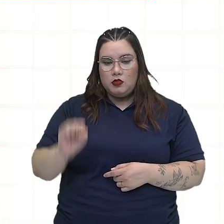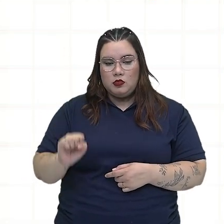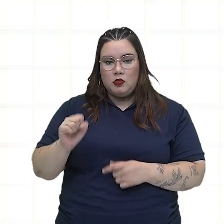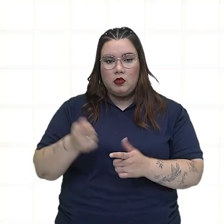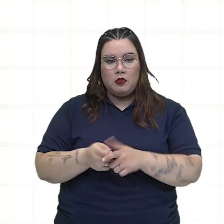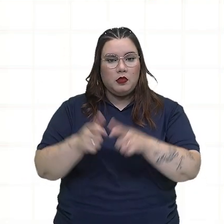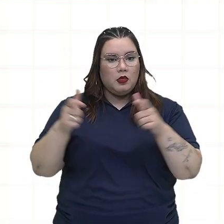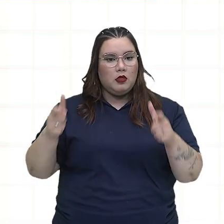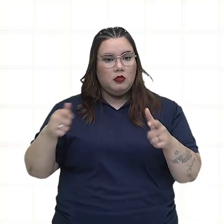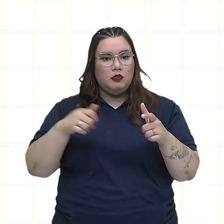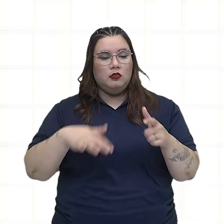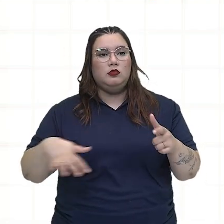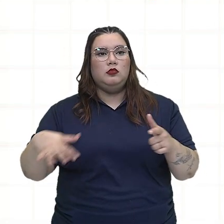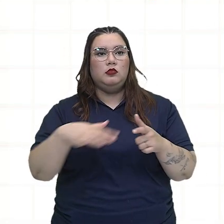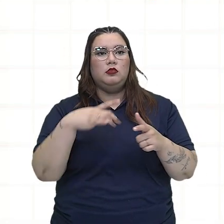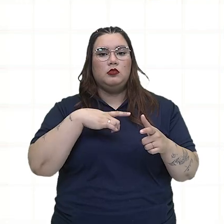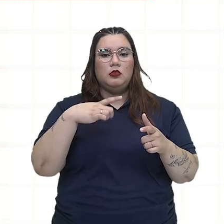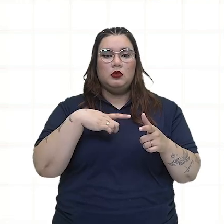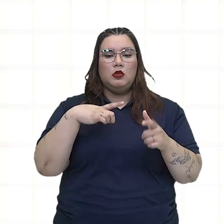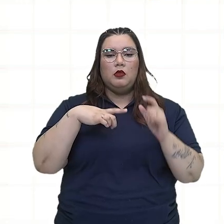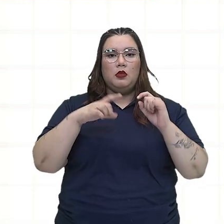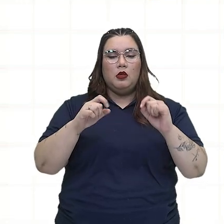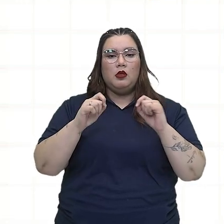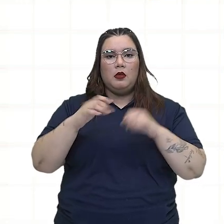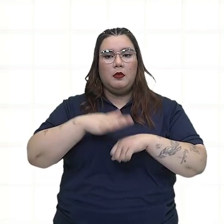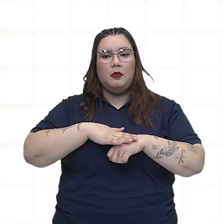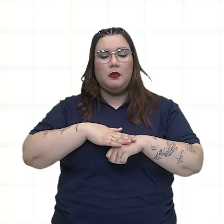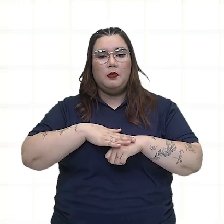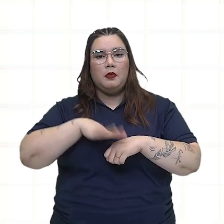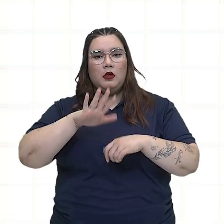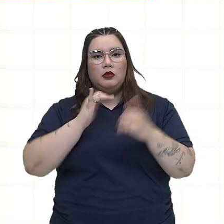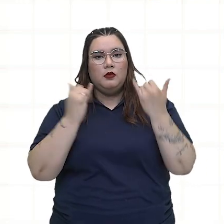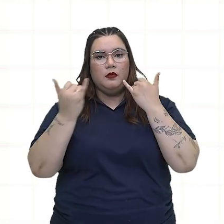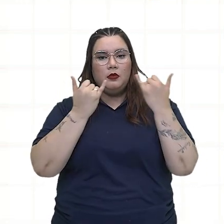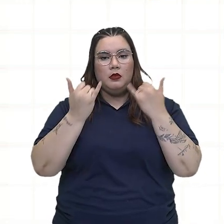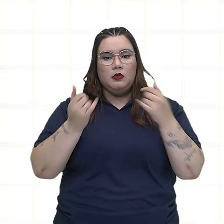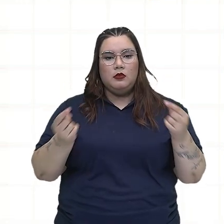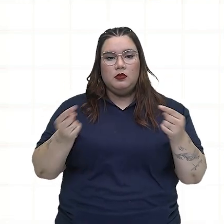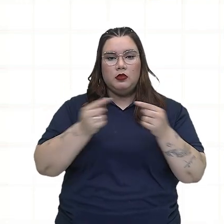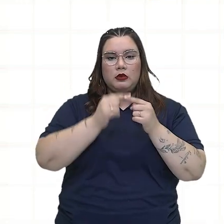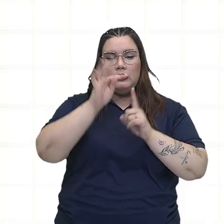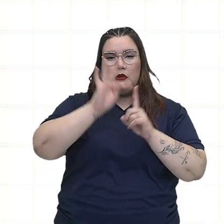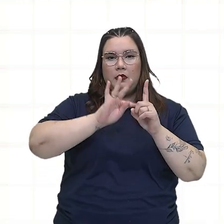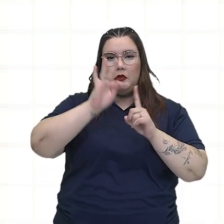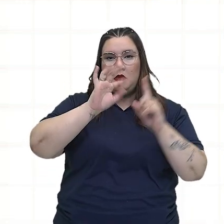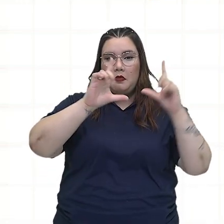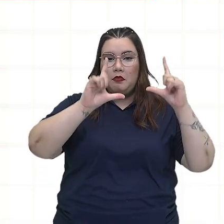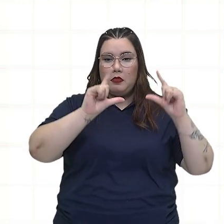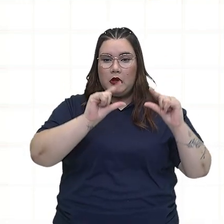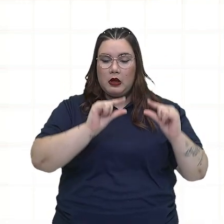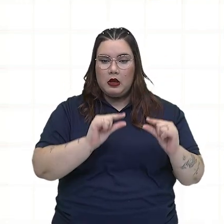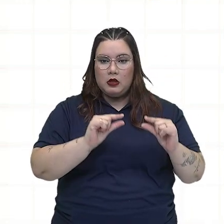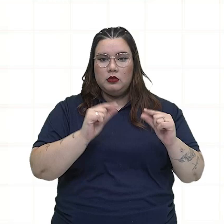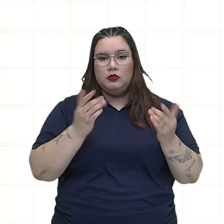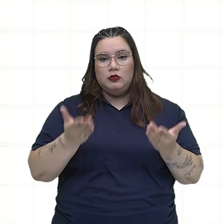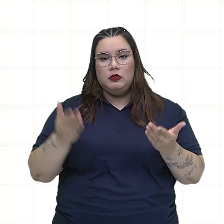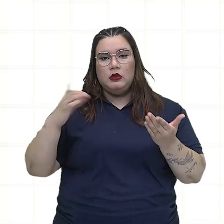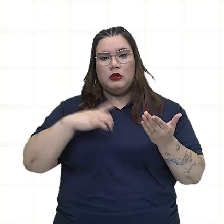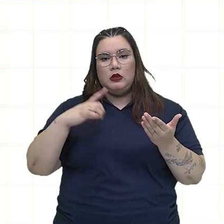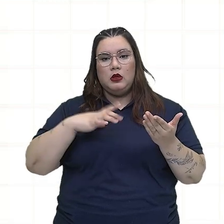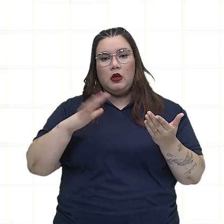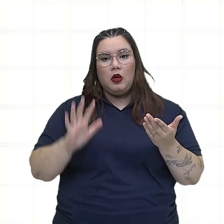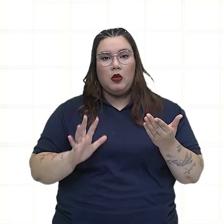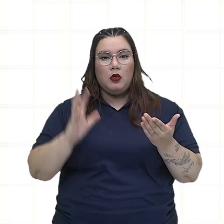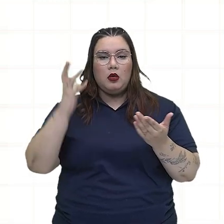do Brasil, em boa parte dela, que se registram as mais baixas temperaturas, onde